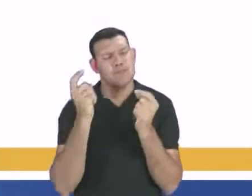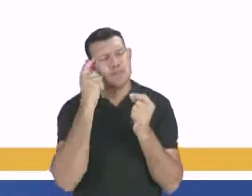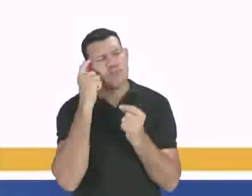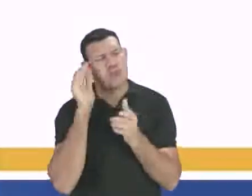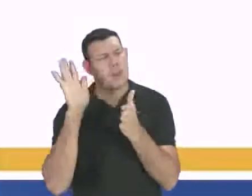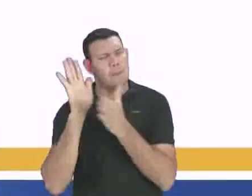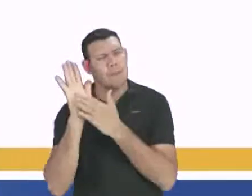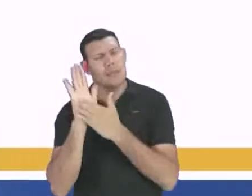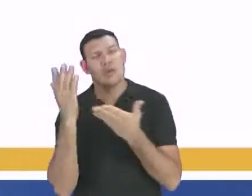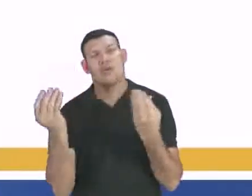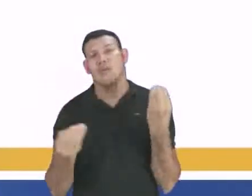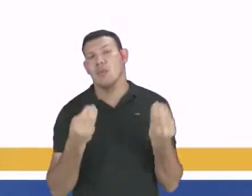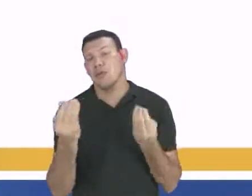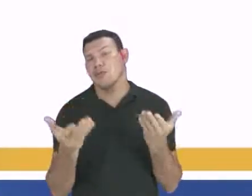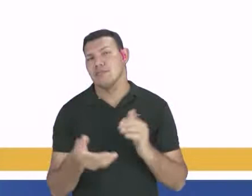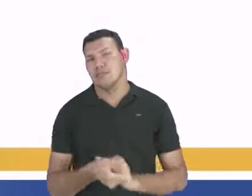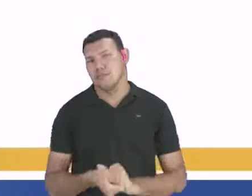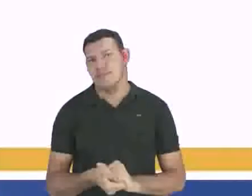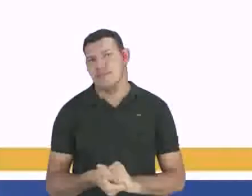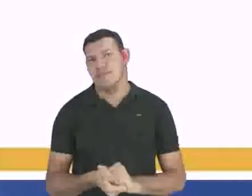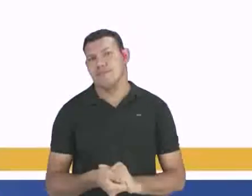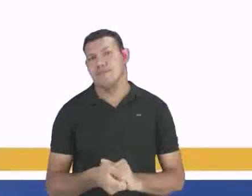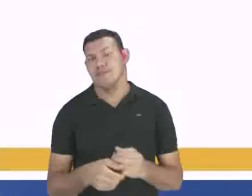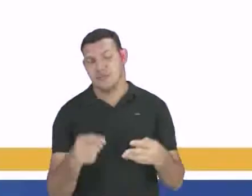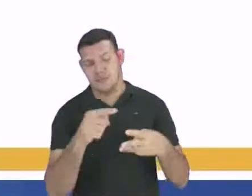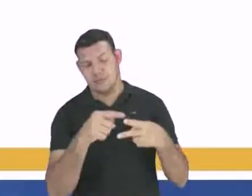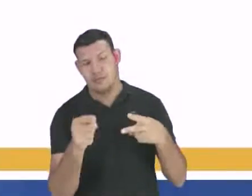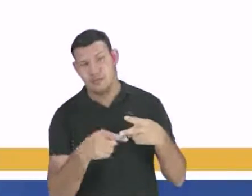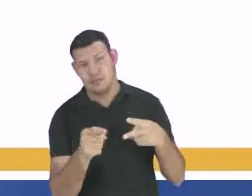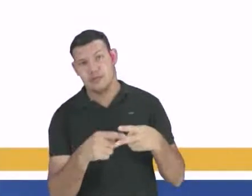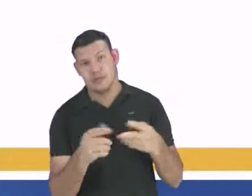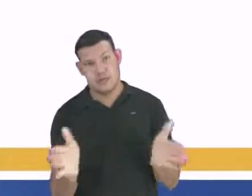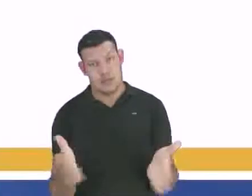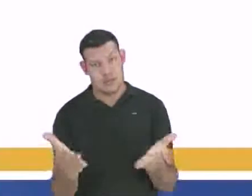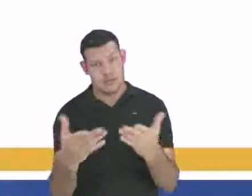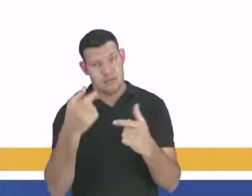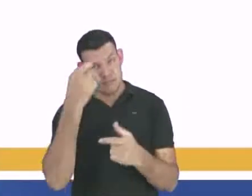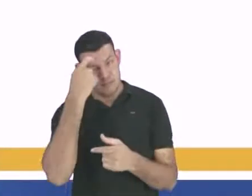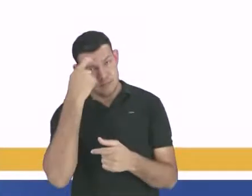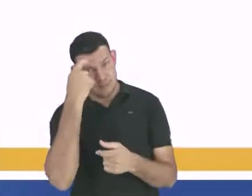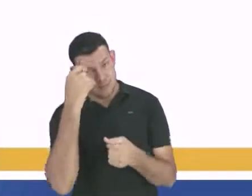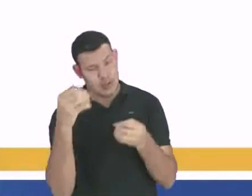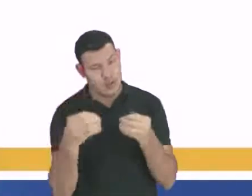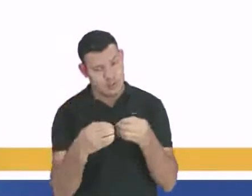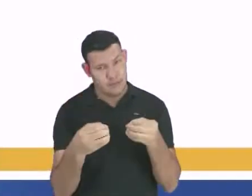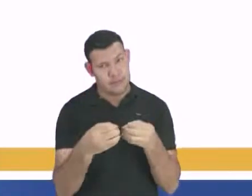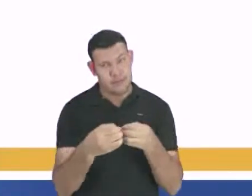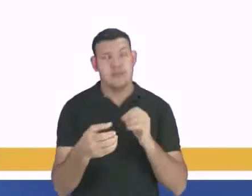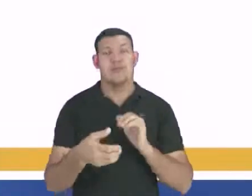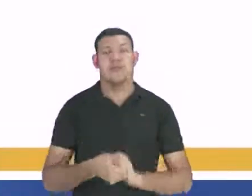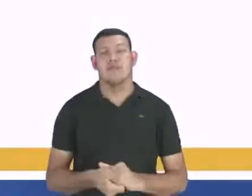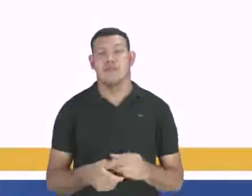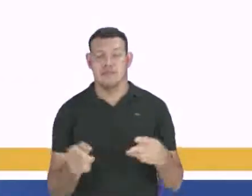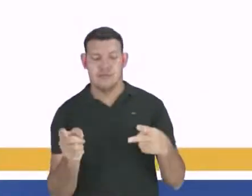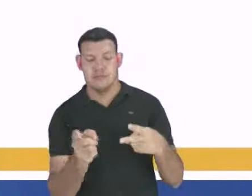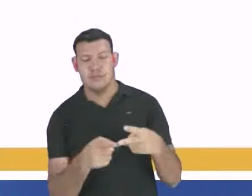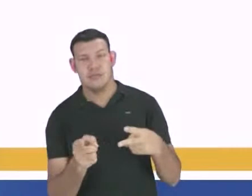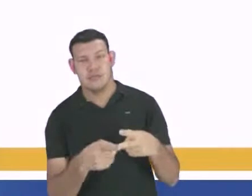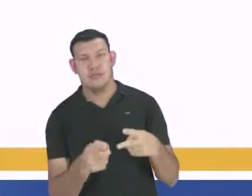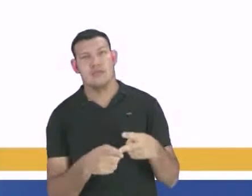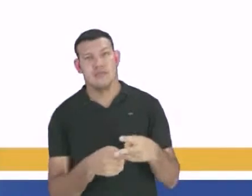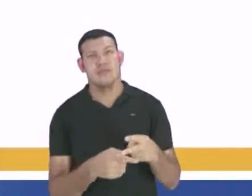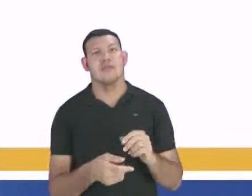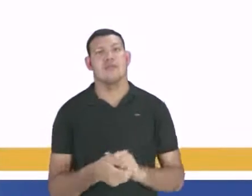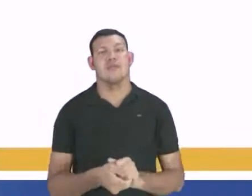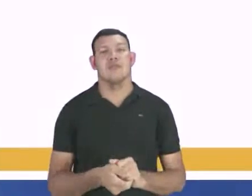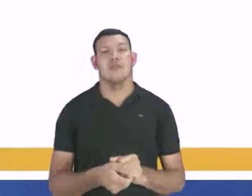atenuar esse problema? Coloquei ali duas sugestões. Promover a conscientização de pessoas próximas, educação ambiental, se engajar em